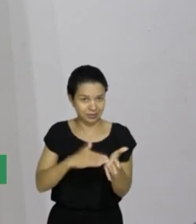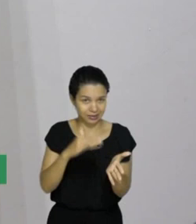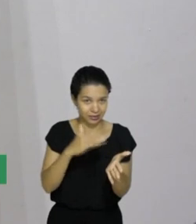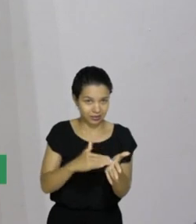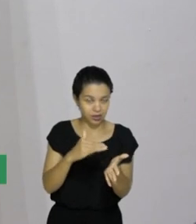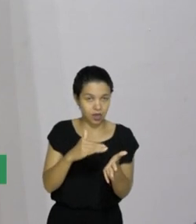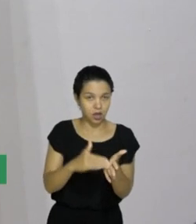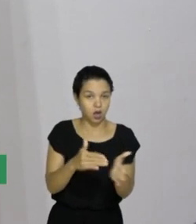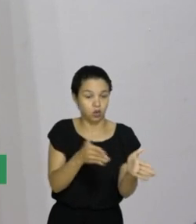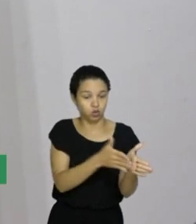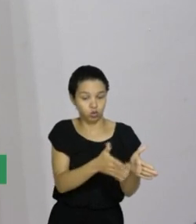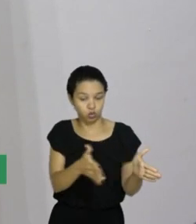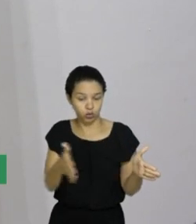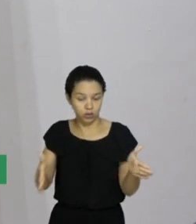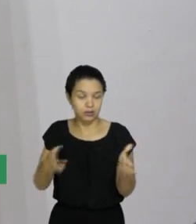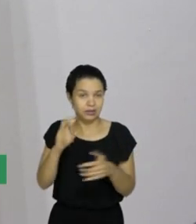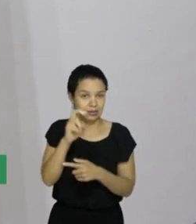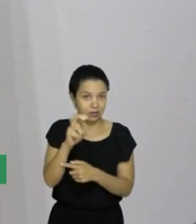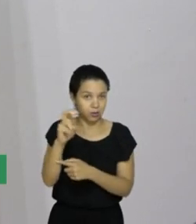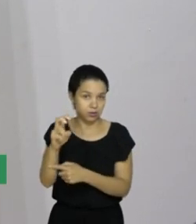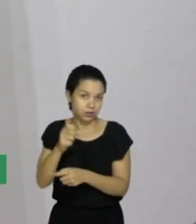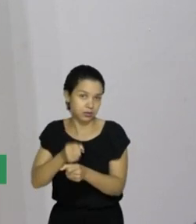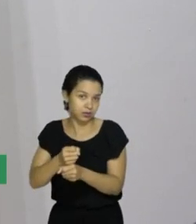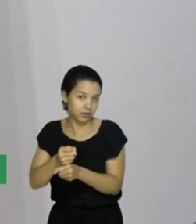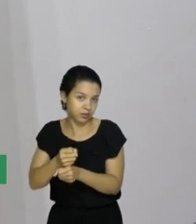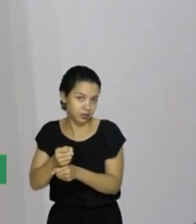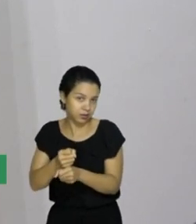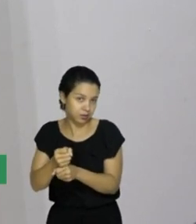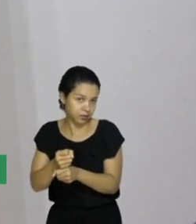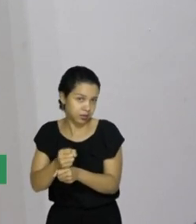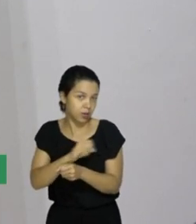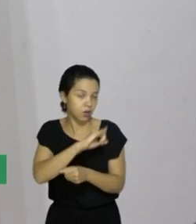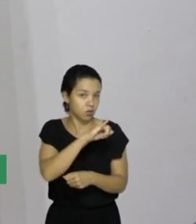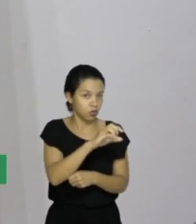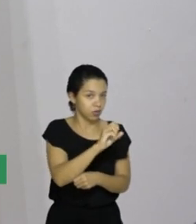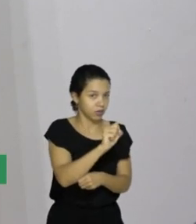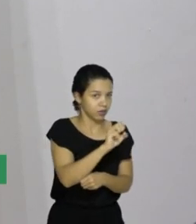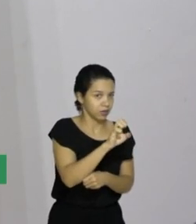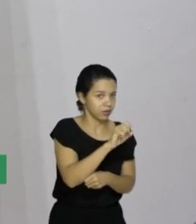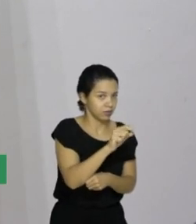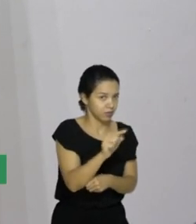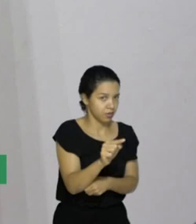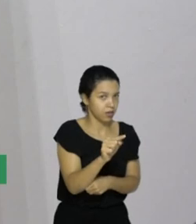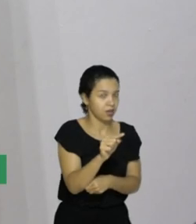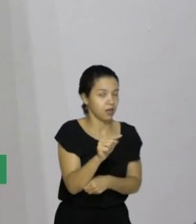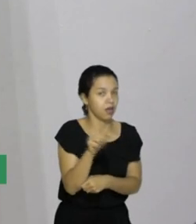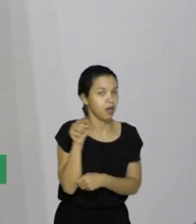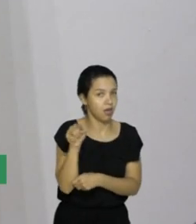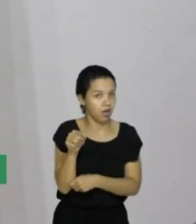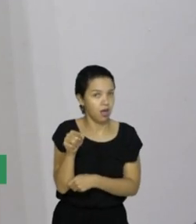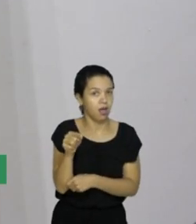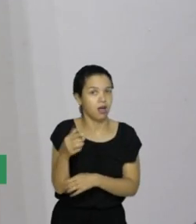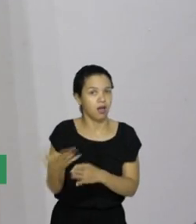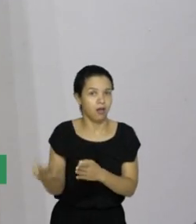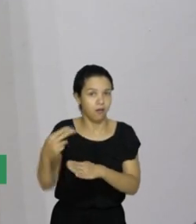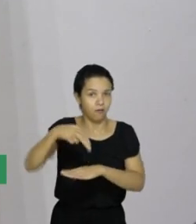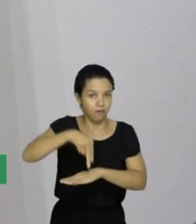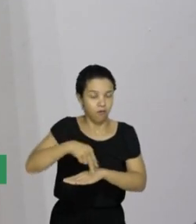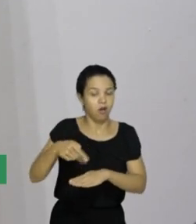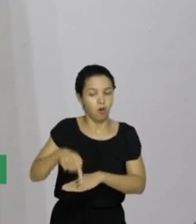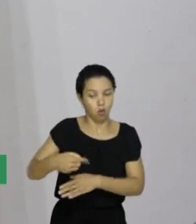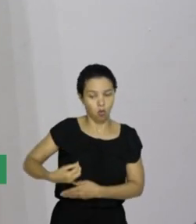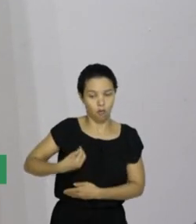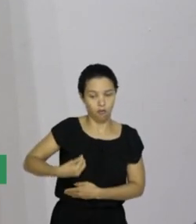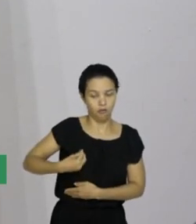55 anos Rogério britta tesoureiro que fizeram questão de prestigiar essa sessão